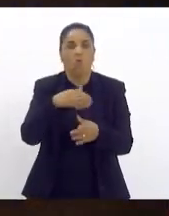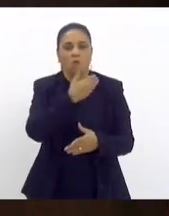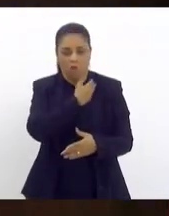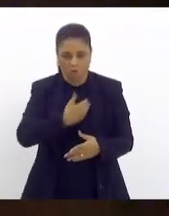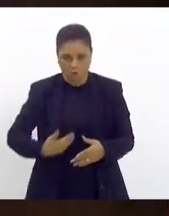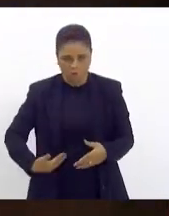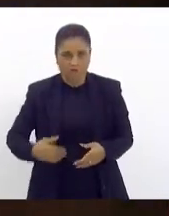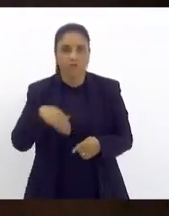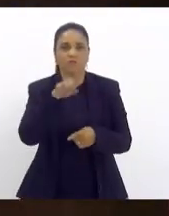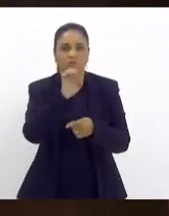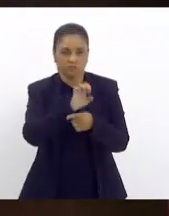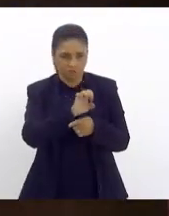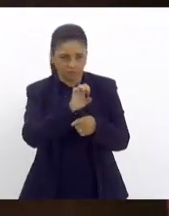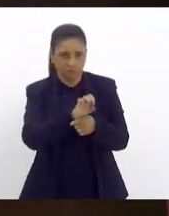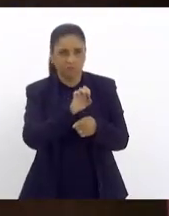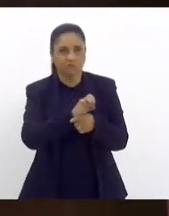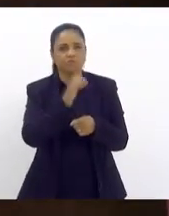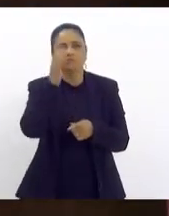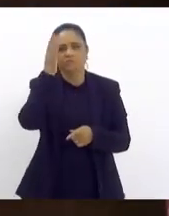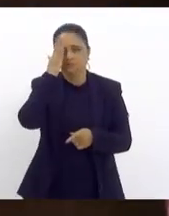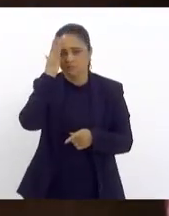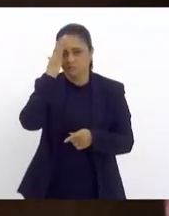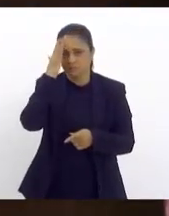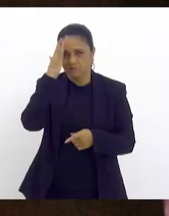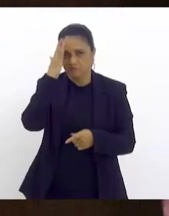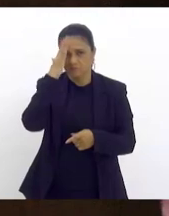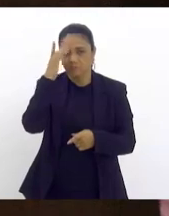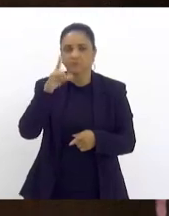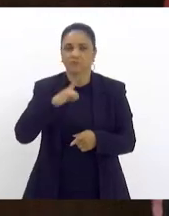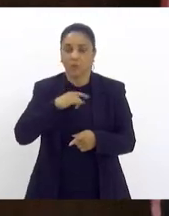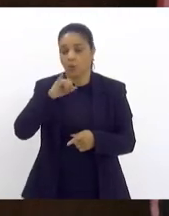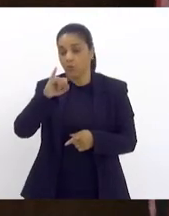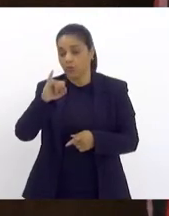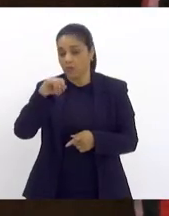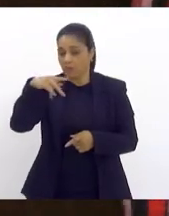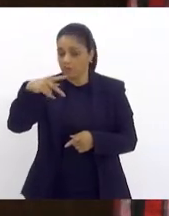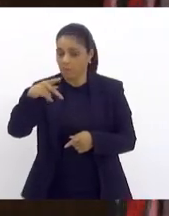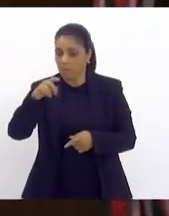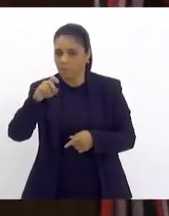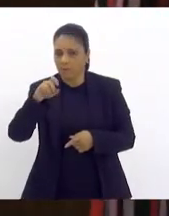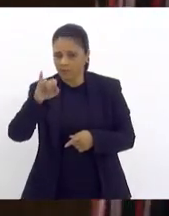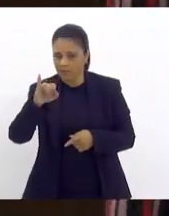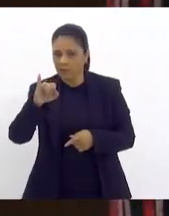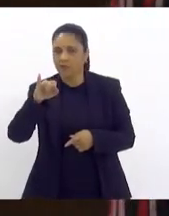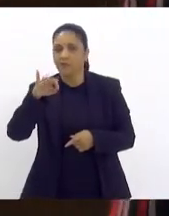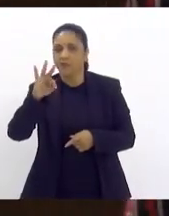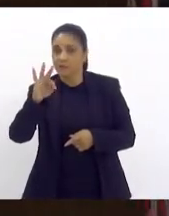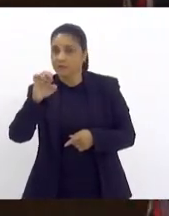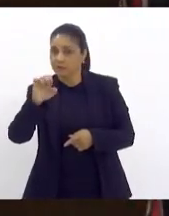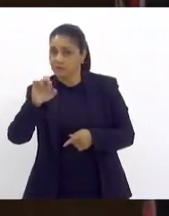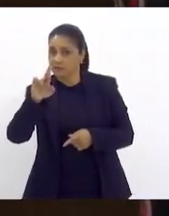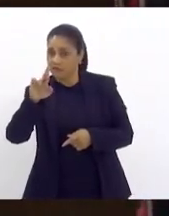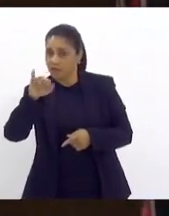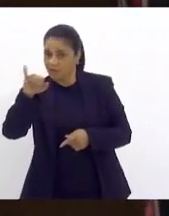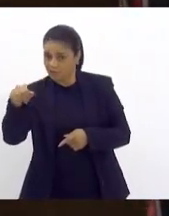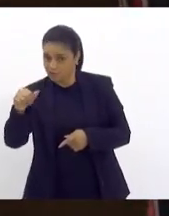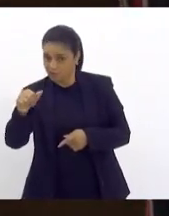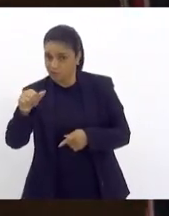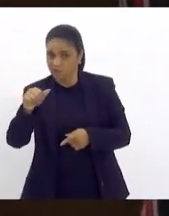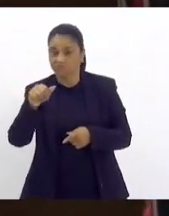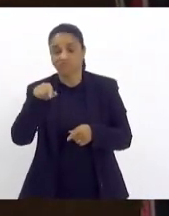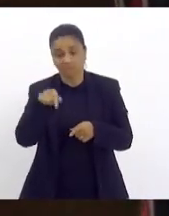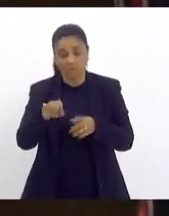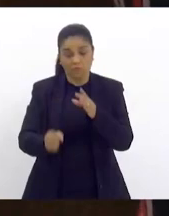sabe sabendo do estado tem o iperj e o iperj foi criado para fazer regularização